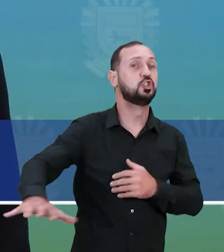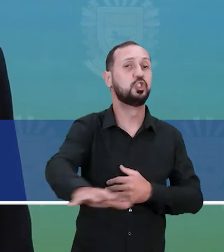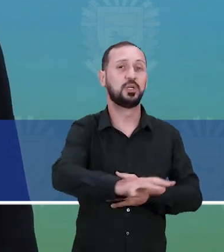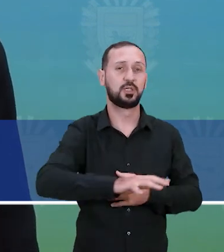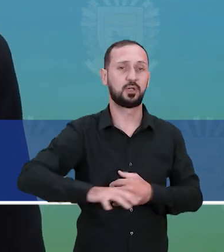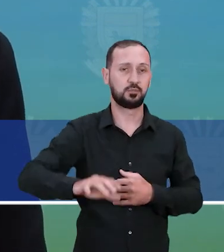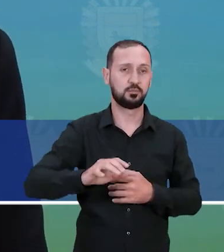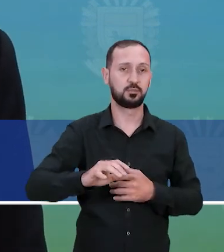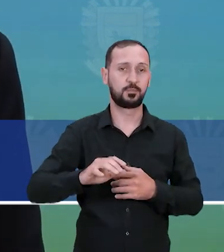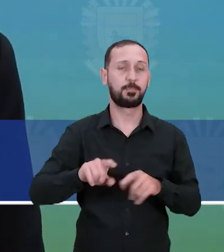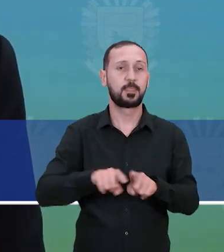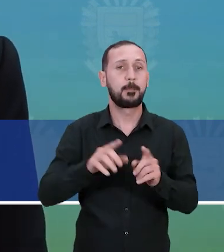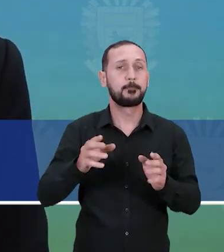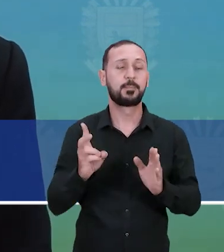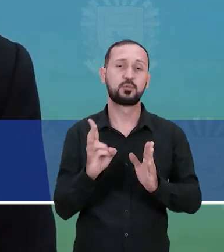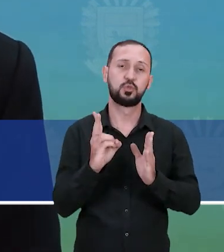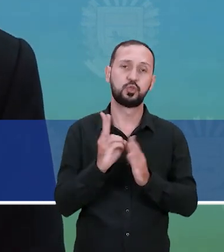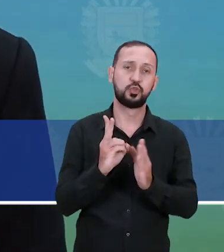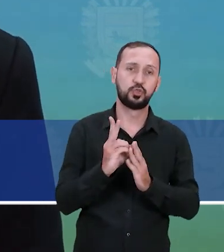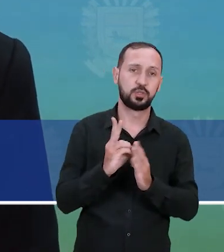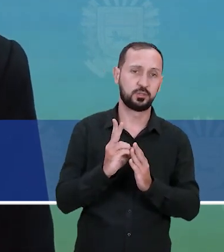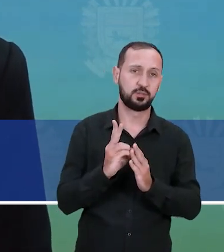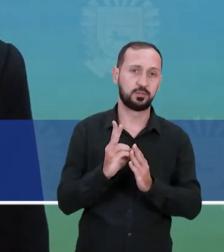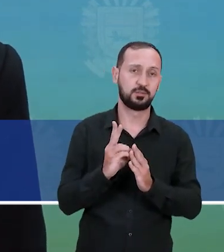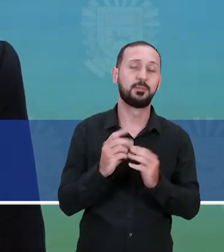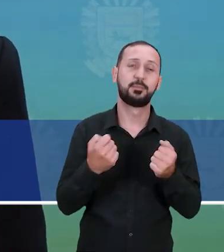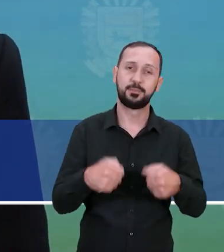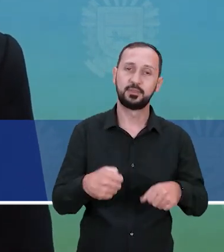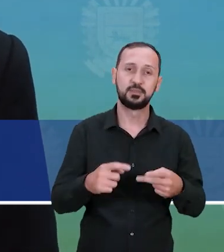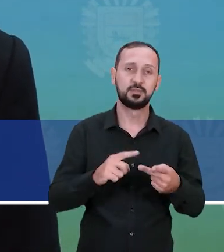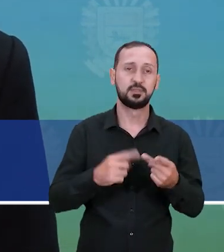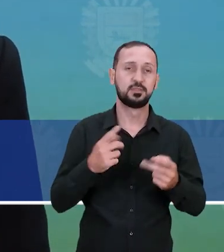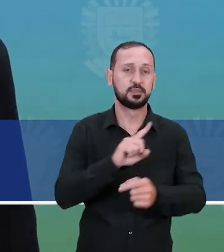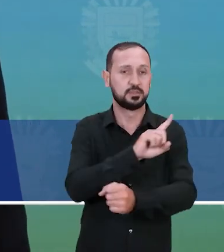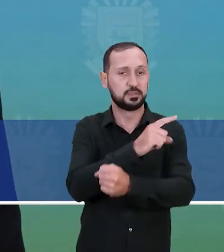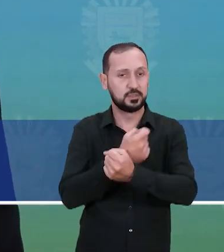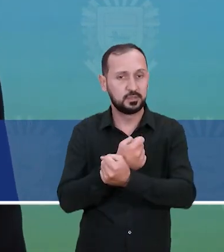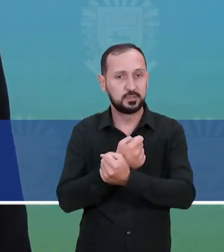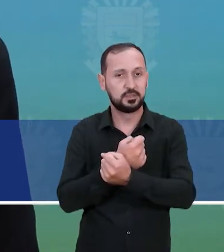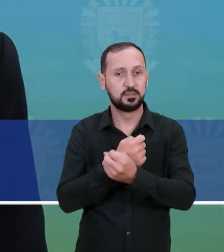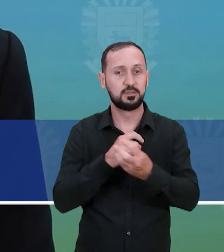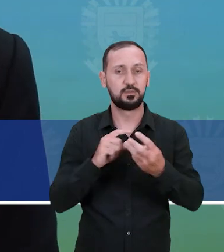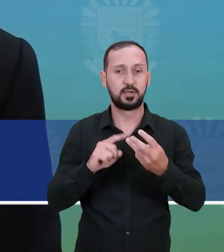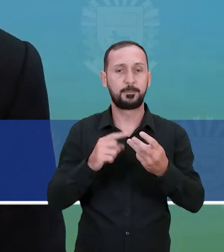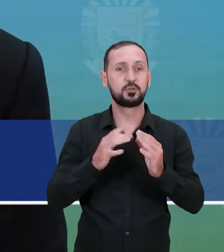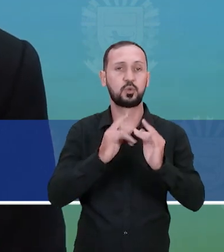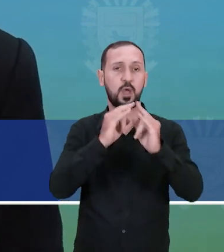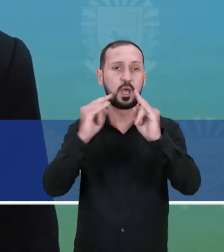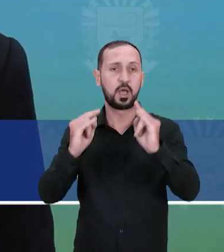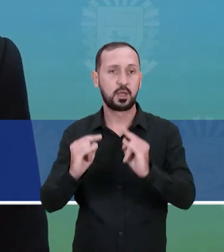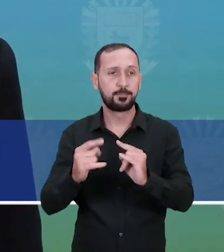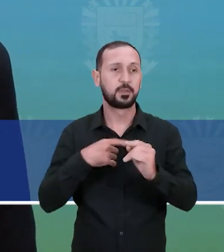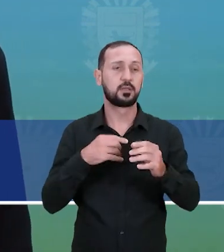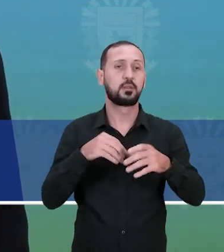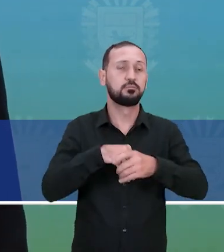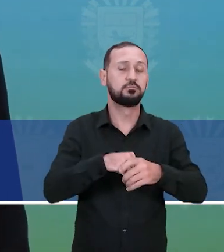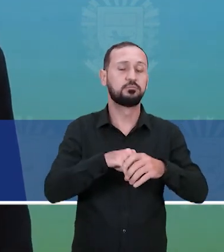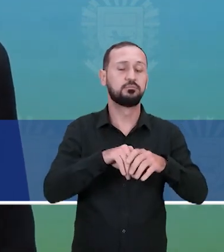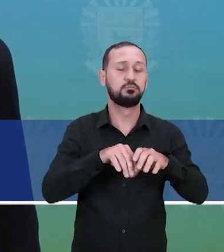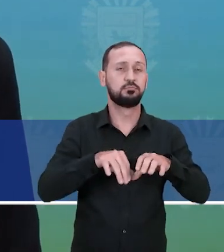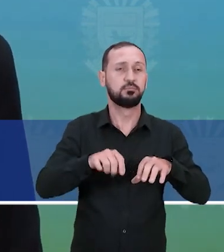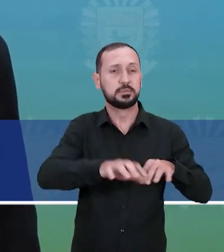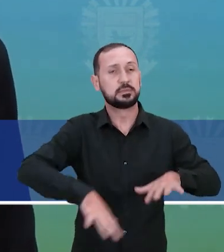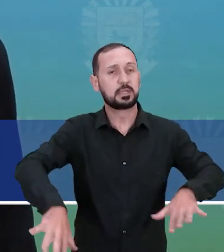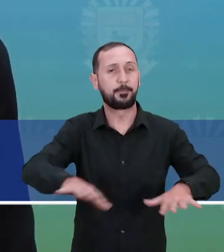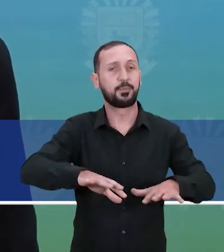uma forma em geral, principalmente os indígenas, nossos quilombolas, os nossos acampados assentados no